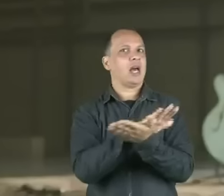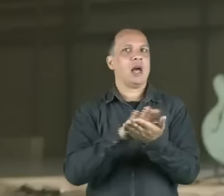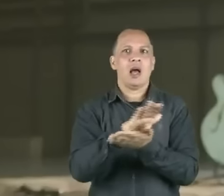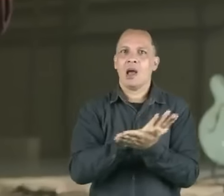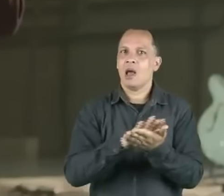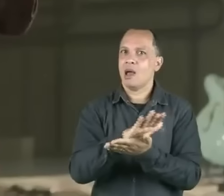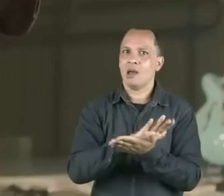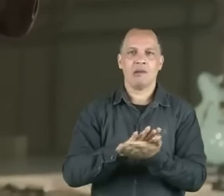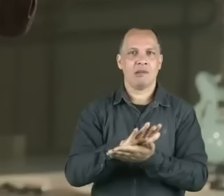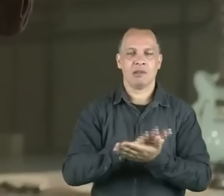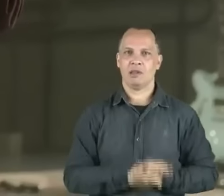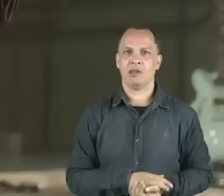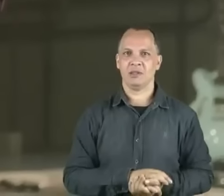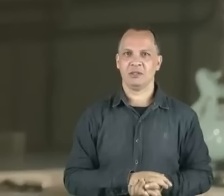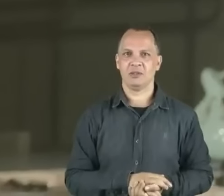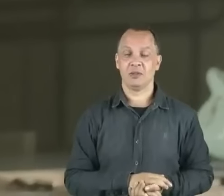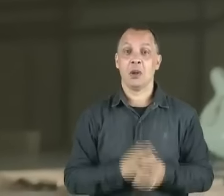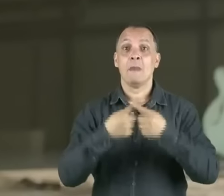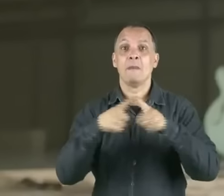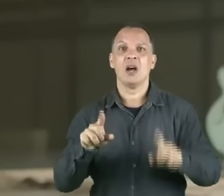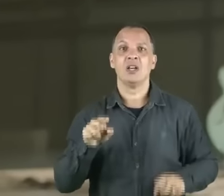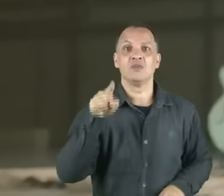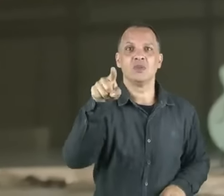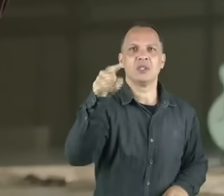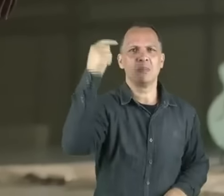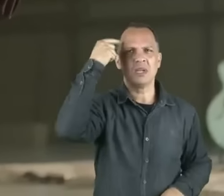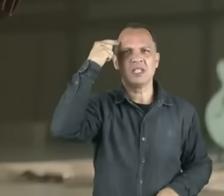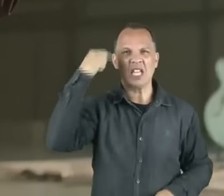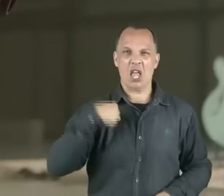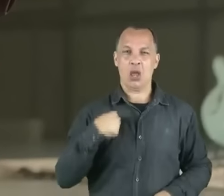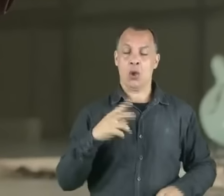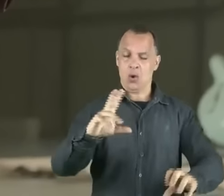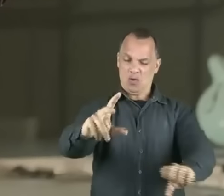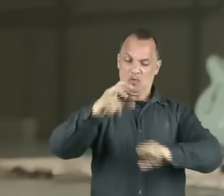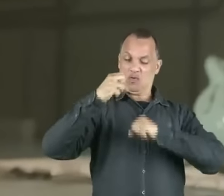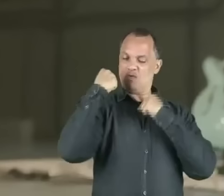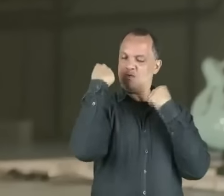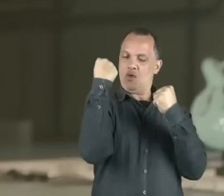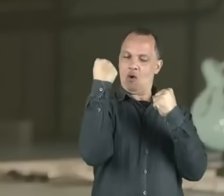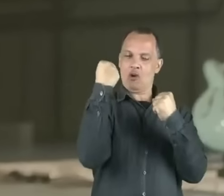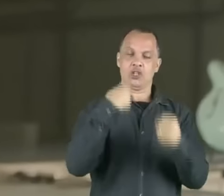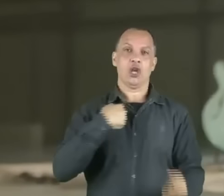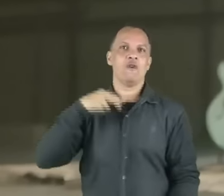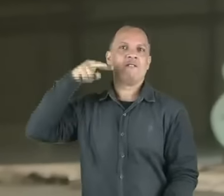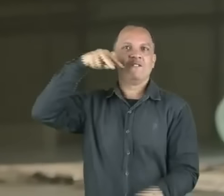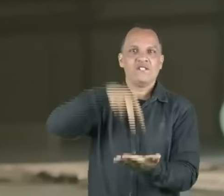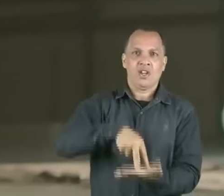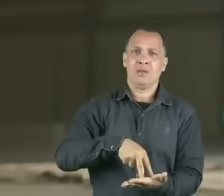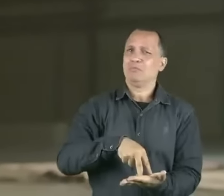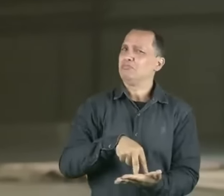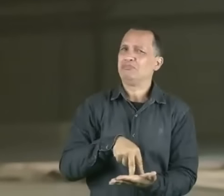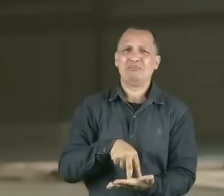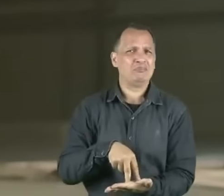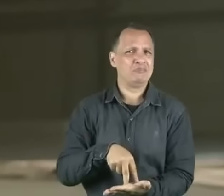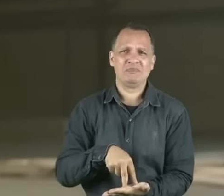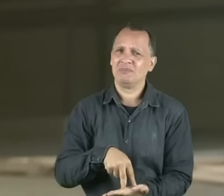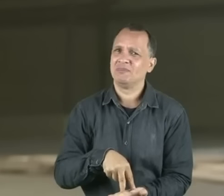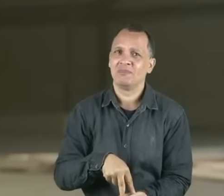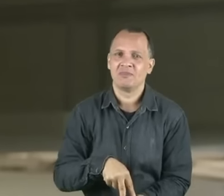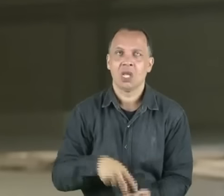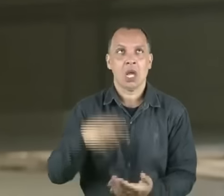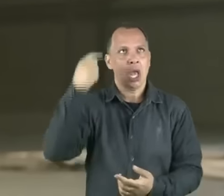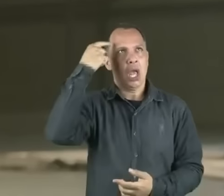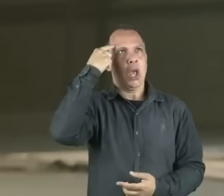o meu pé a sua força de vontade não é a sua elaboração racional